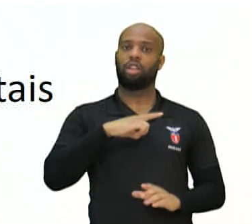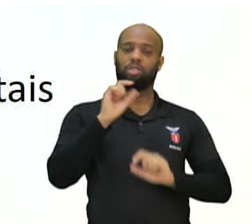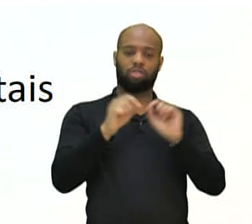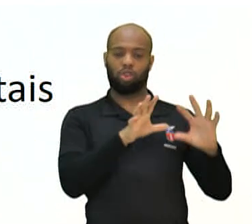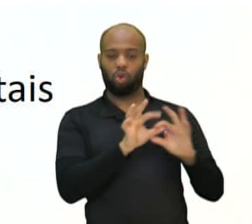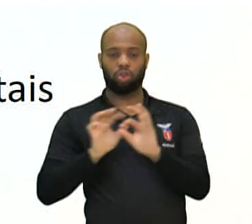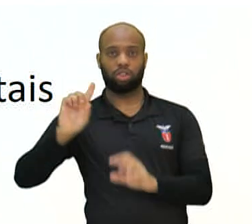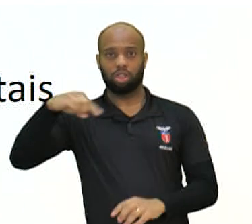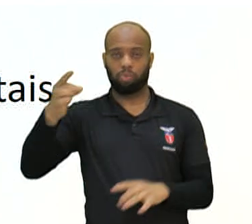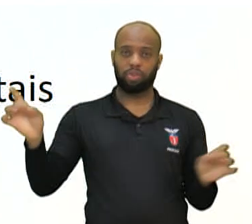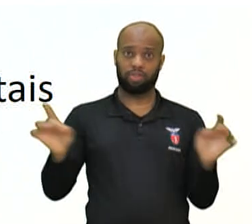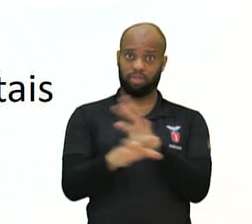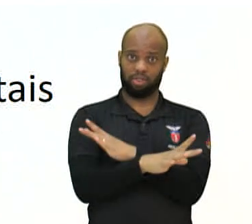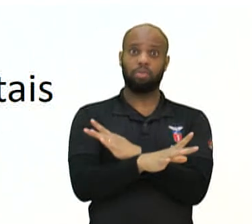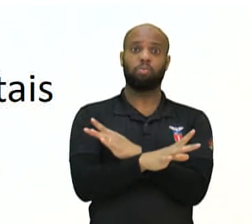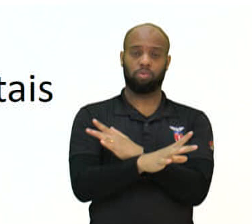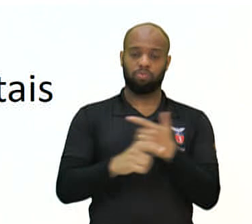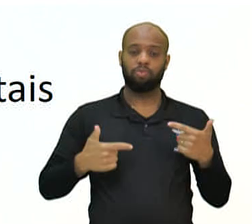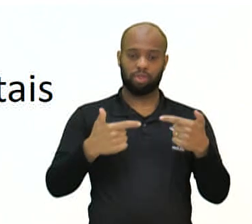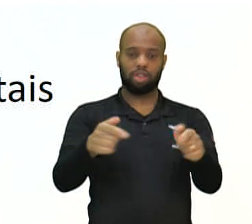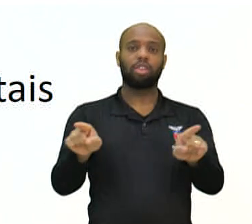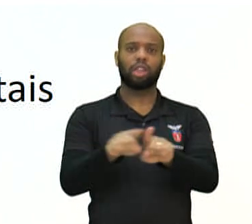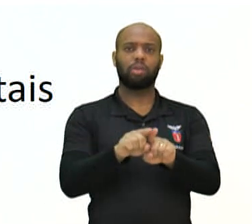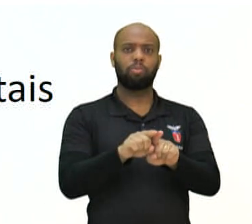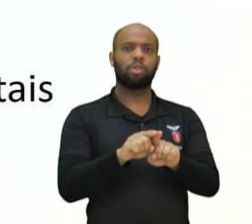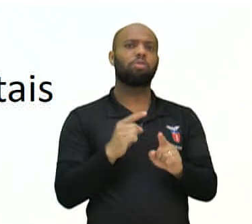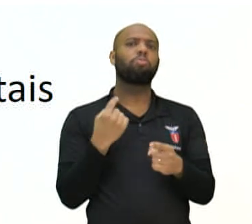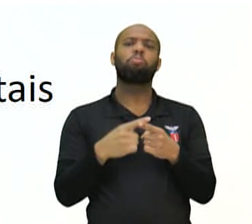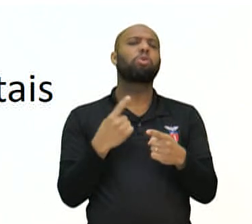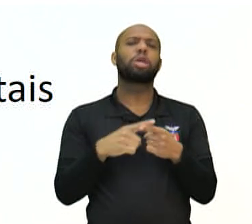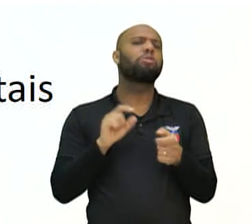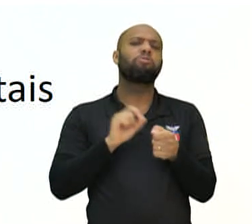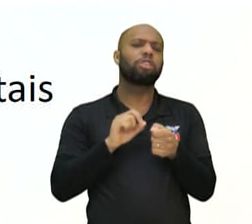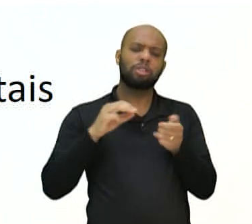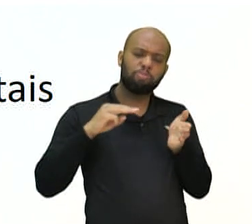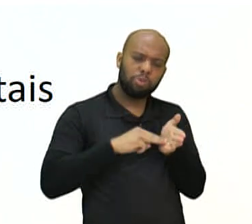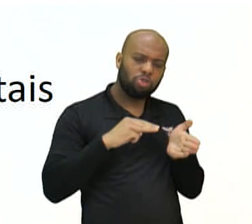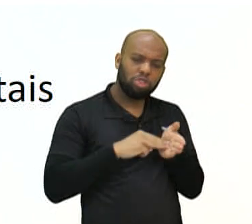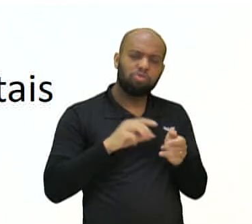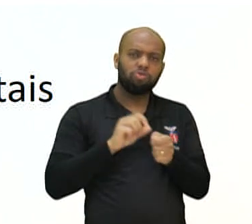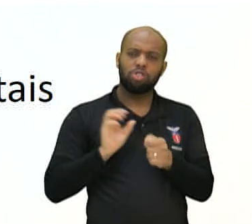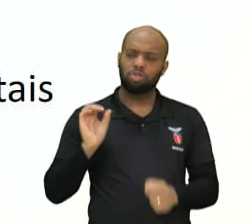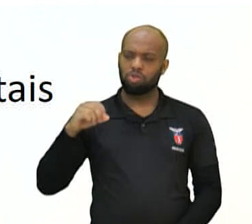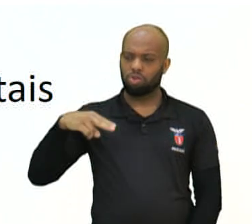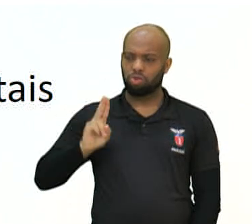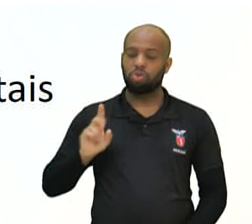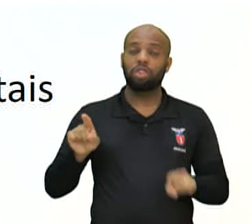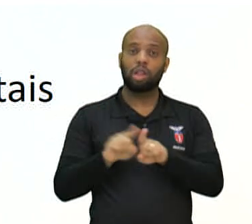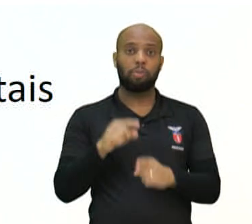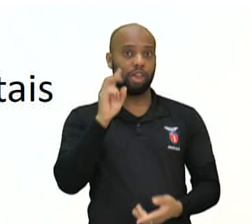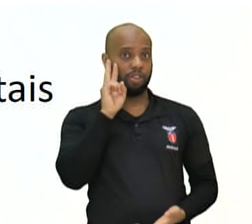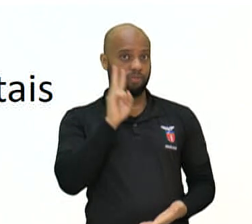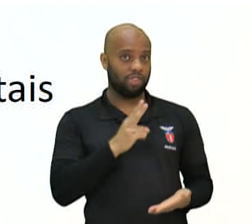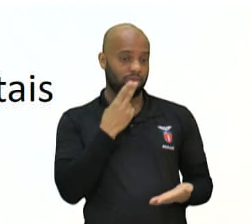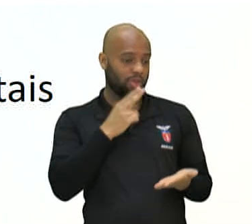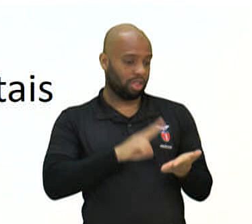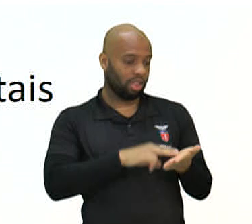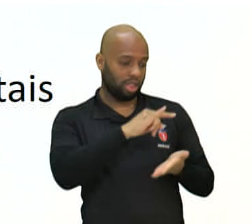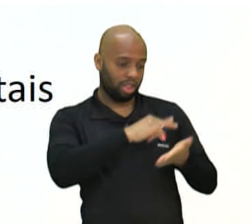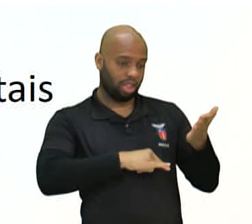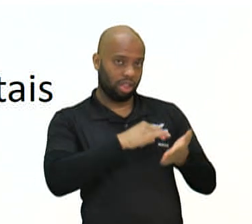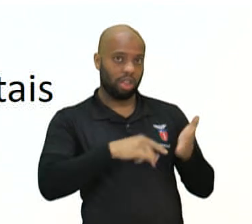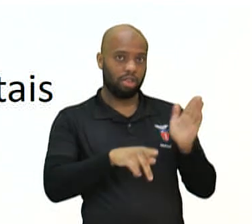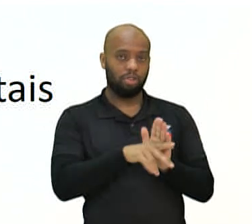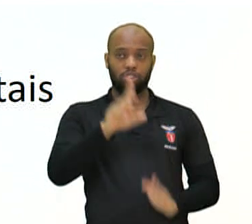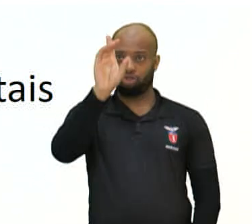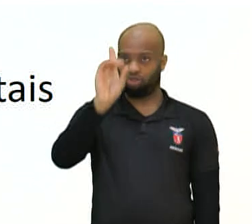do pós-guerra, e os propósitos dessa organização. Vamos também relacionar a Carta dos Direitos Humanos ao processo